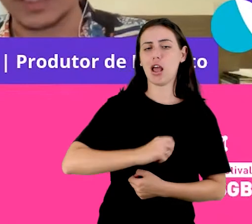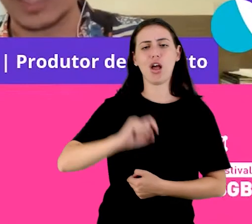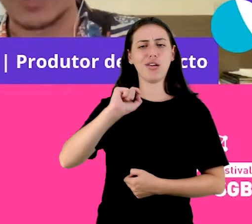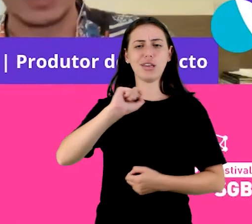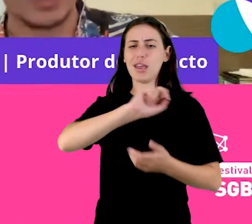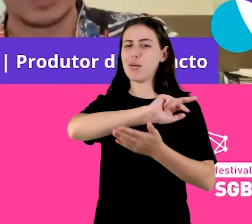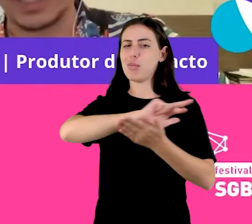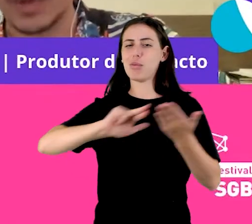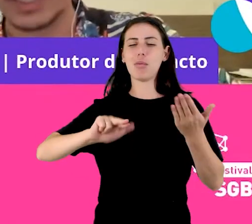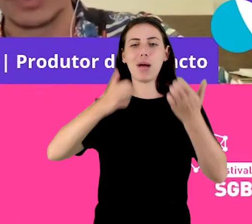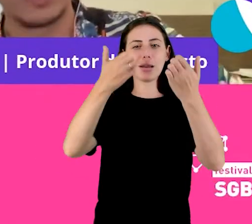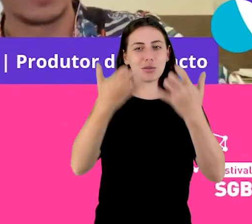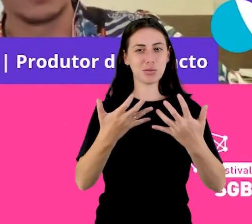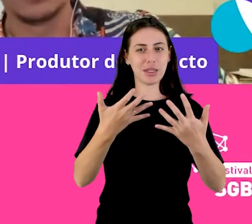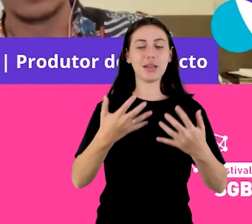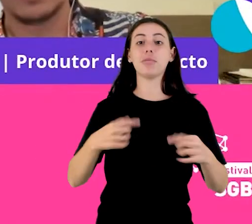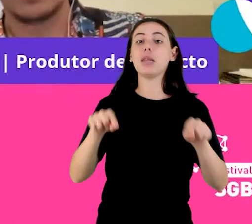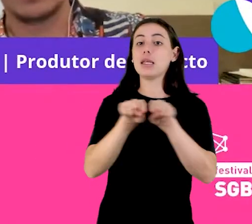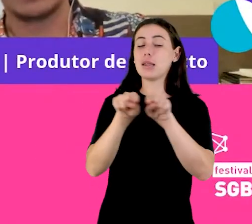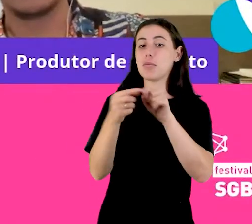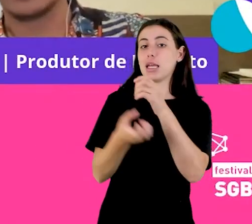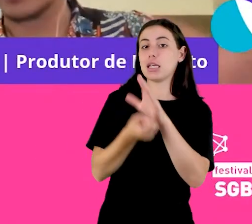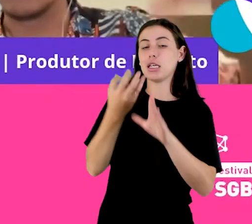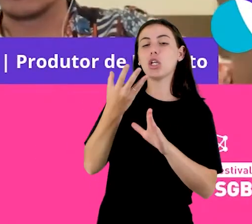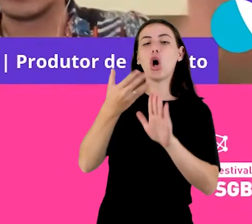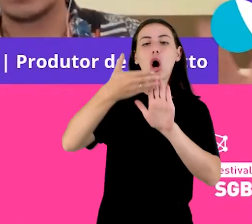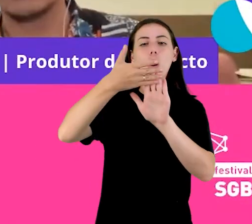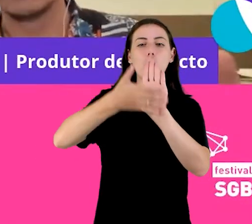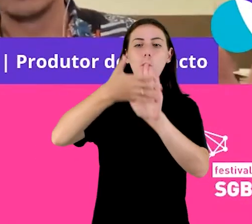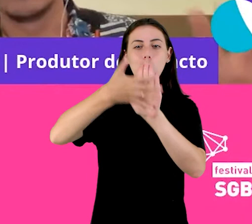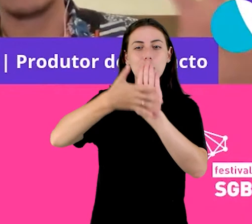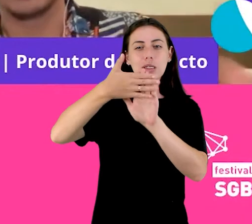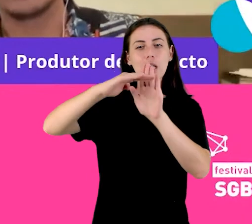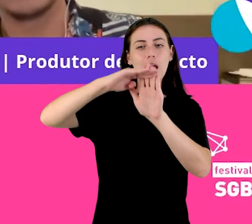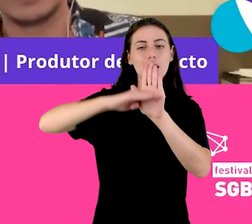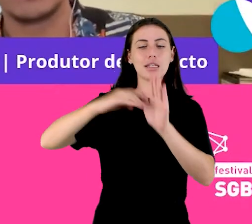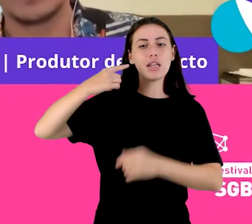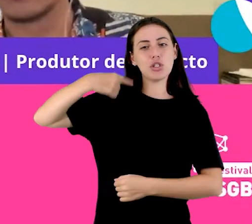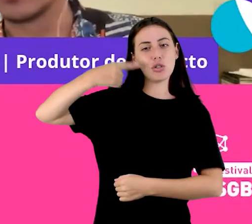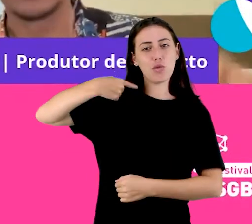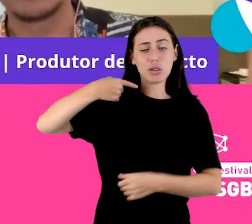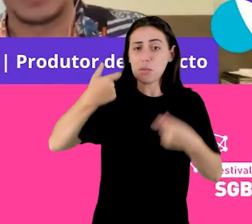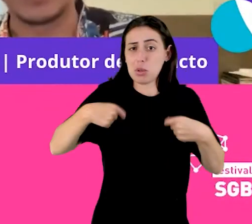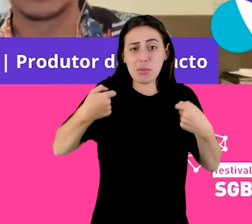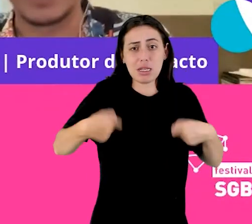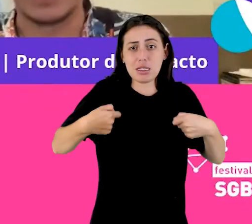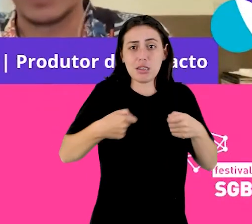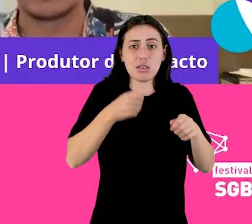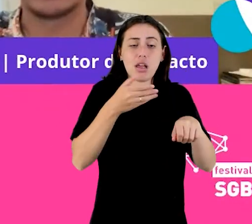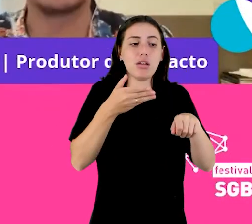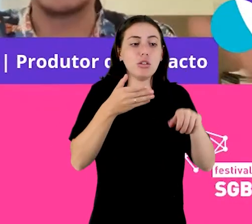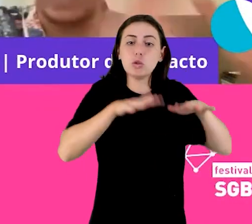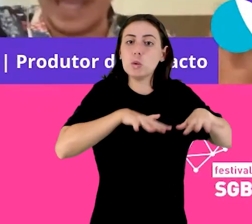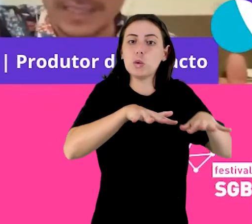a questão da linguagem neutra e linguagem inclusiva, elaboraram um glossário para colocar nesses materiais também, de alguns termos básicos para entender,